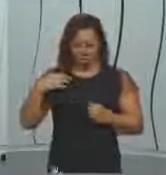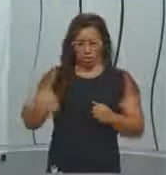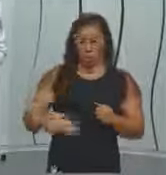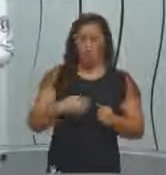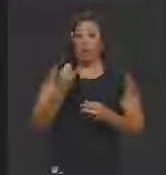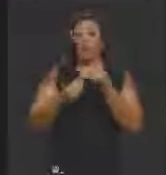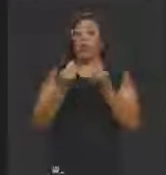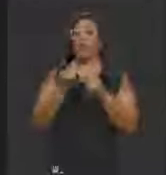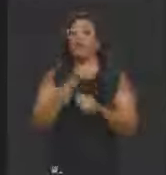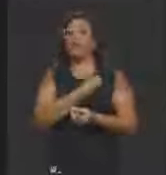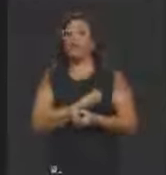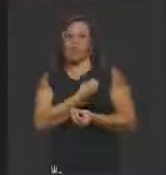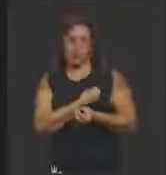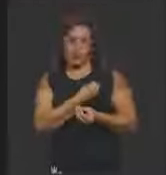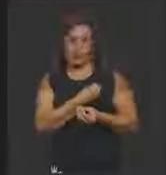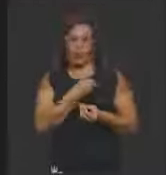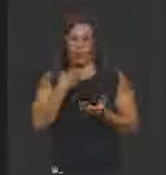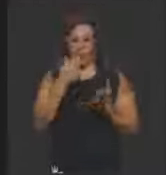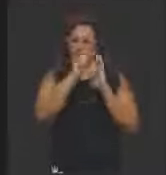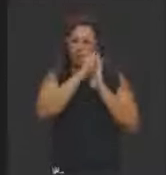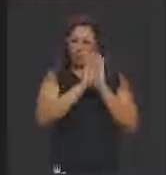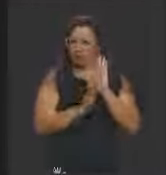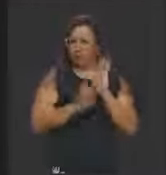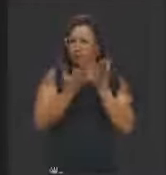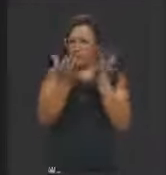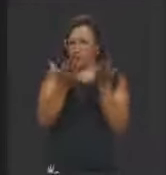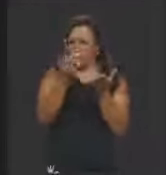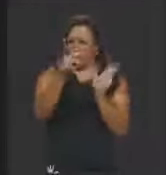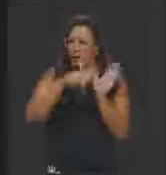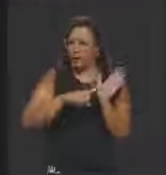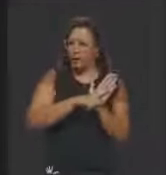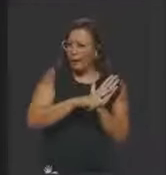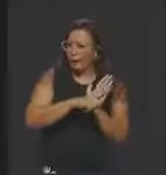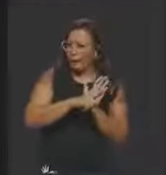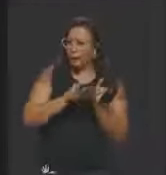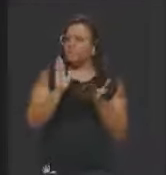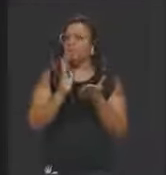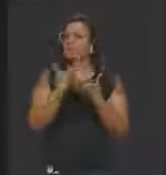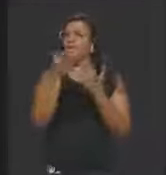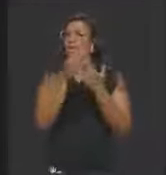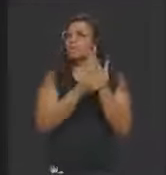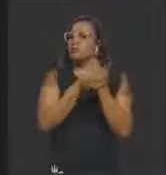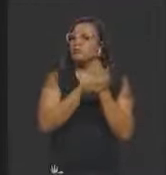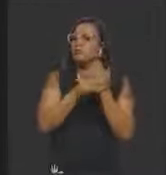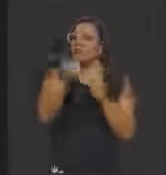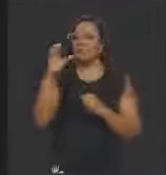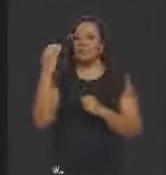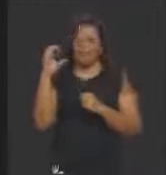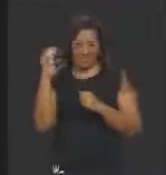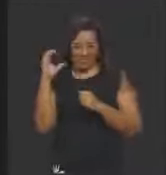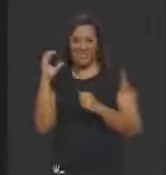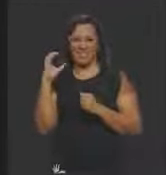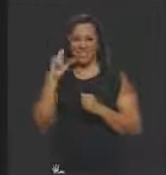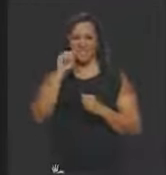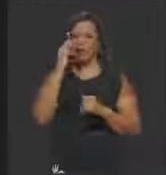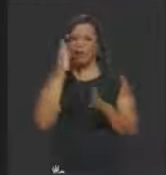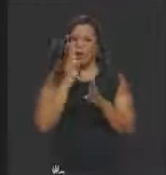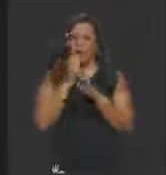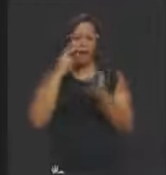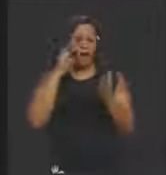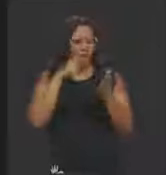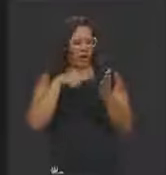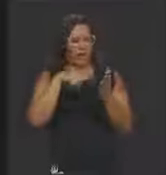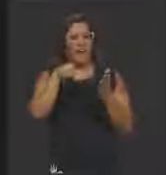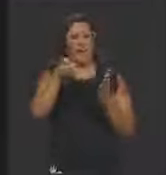corpo. Vou deixar aqui algumas atividades para você, pesquisa aí no livro de ciências que você vai encontrar, acrescentar